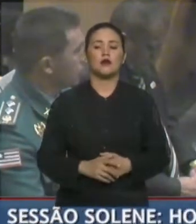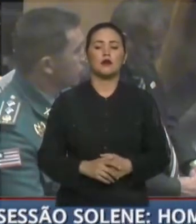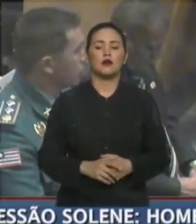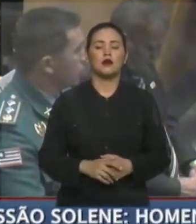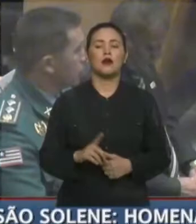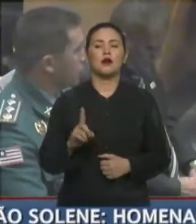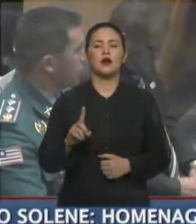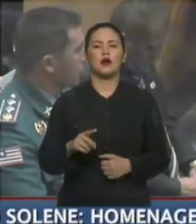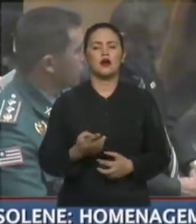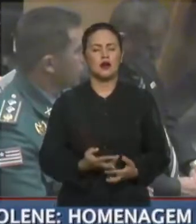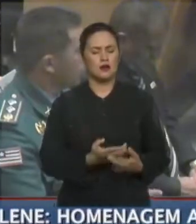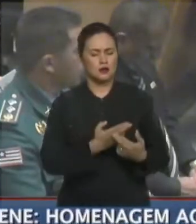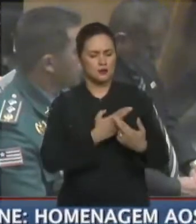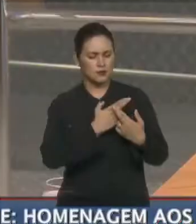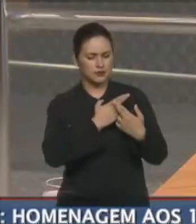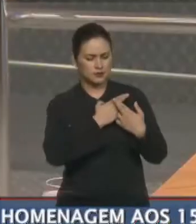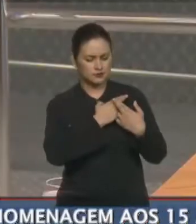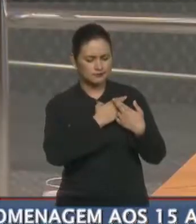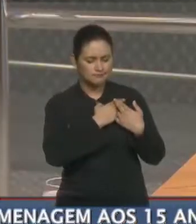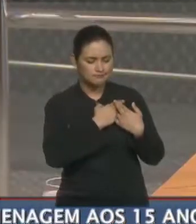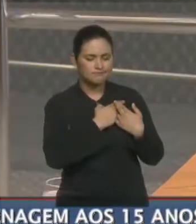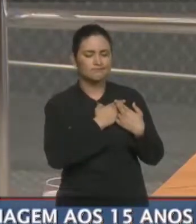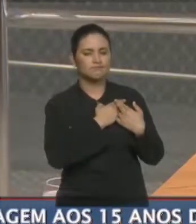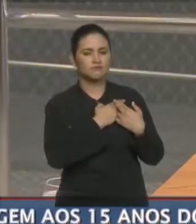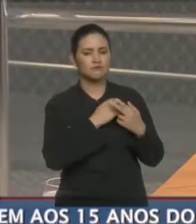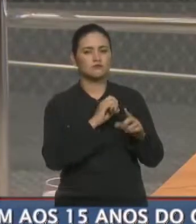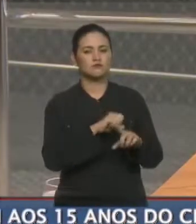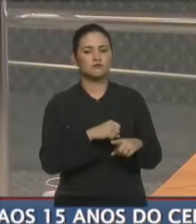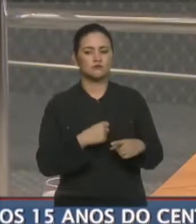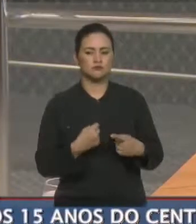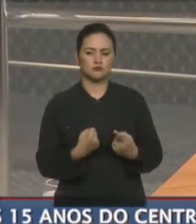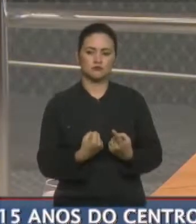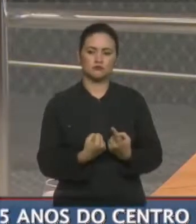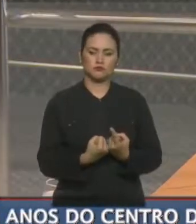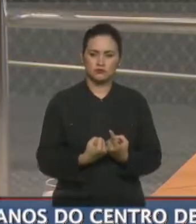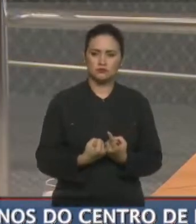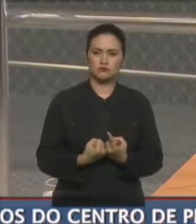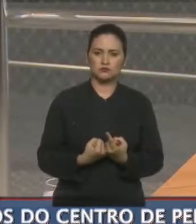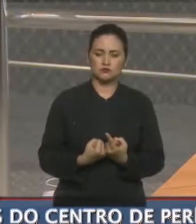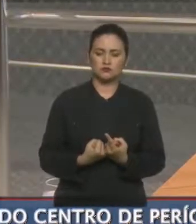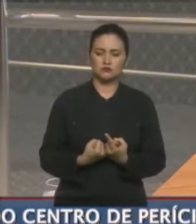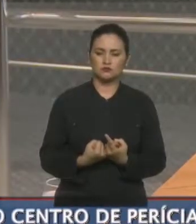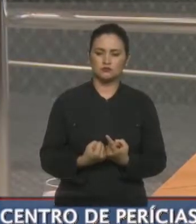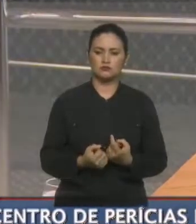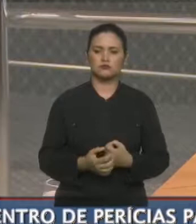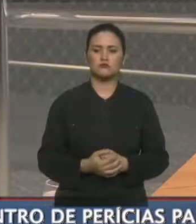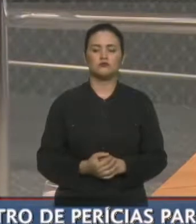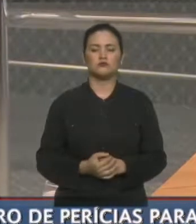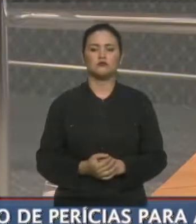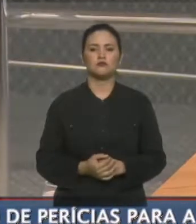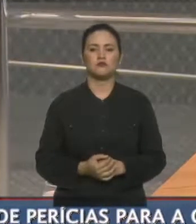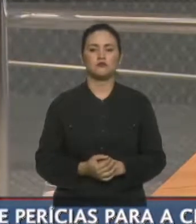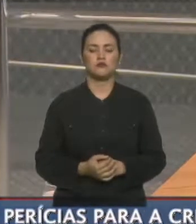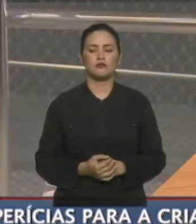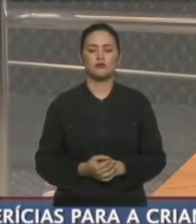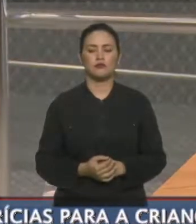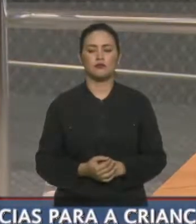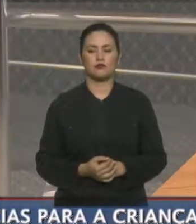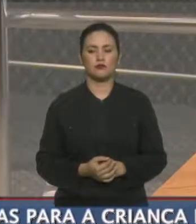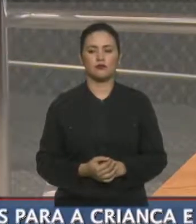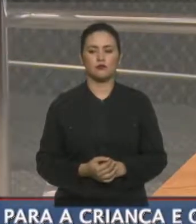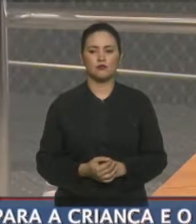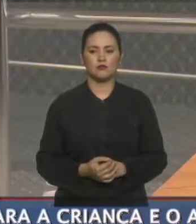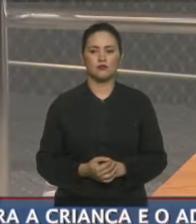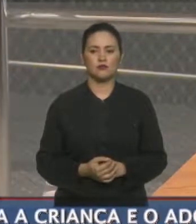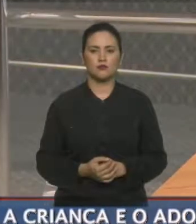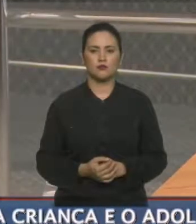é um compromisso do processo civilizatório da nossa sociedade perante a comunidade internacional, ratificado por um